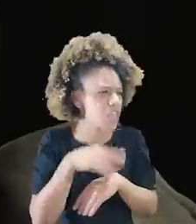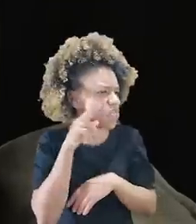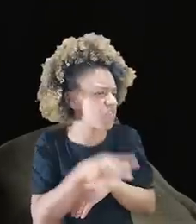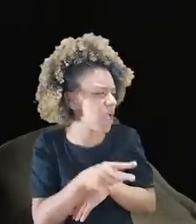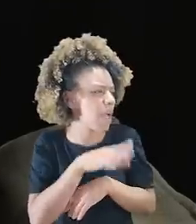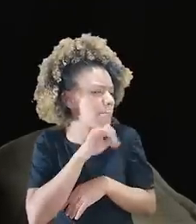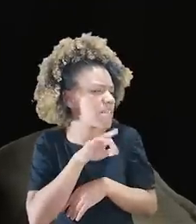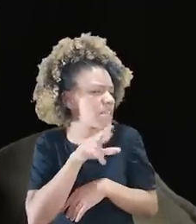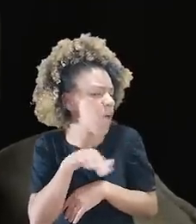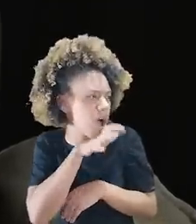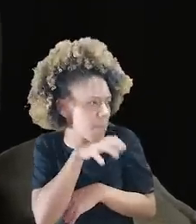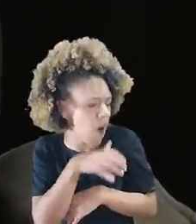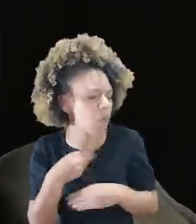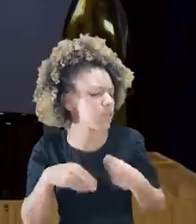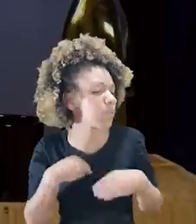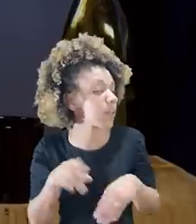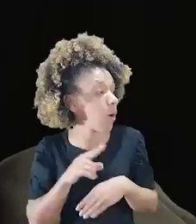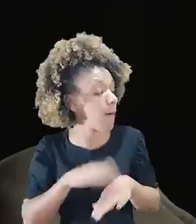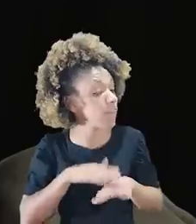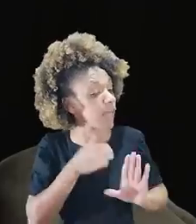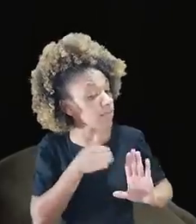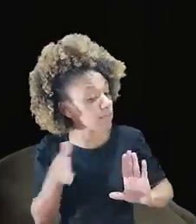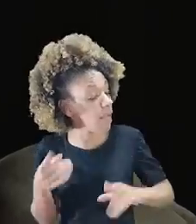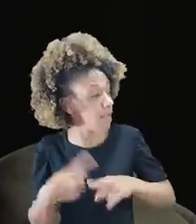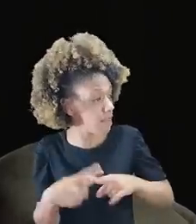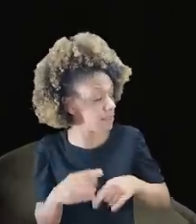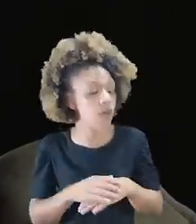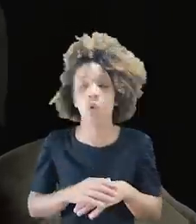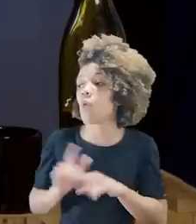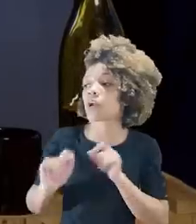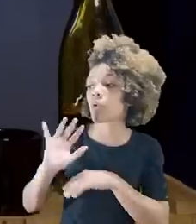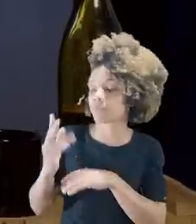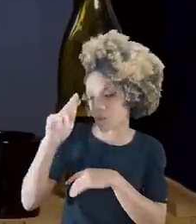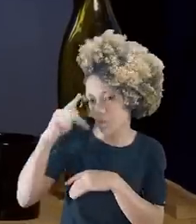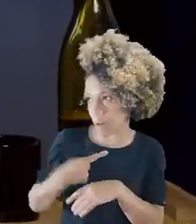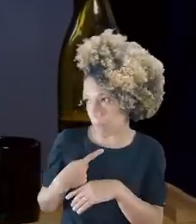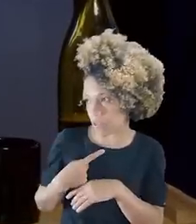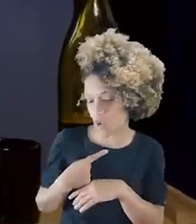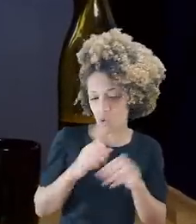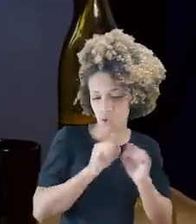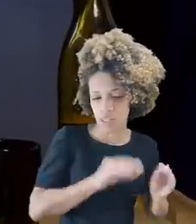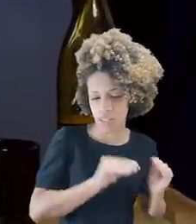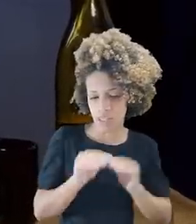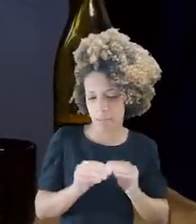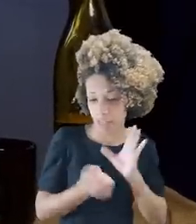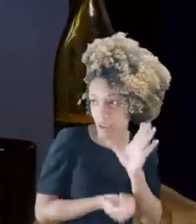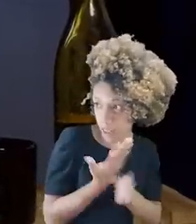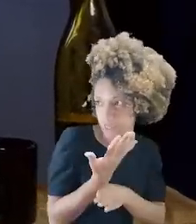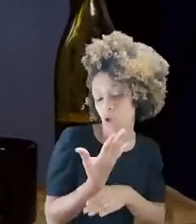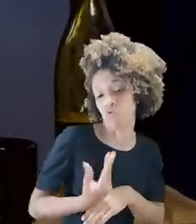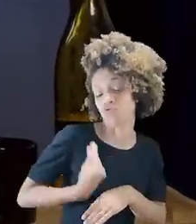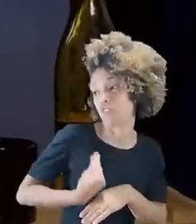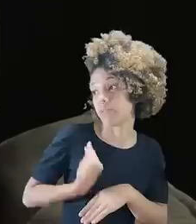V você não vê bezerro com depressão sempre falo isso porque ele faz ele tem um processo fal o que acontece o ser humano ele sai do sistema